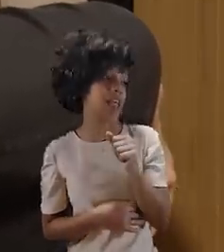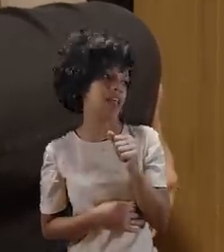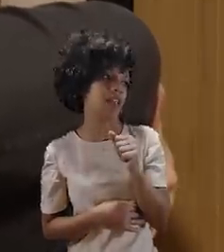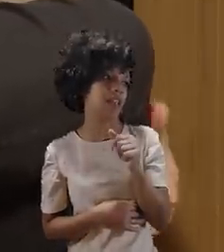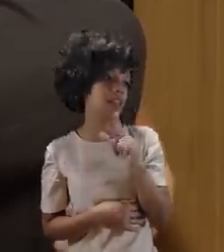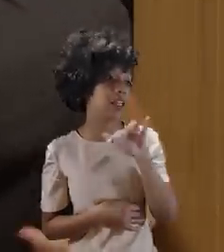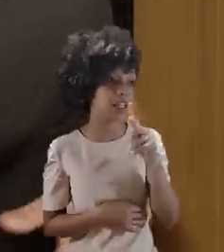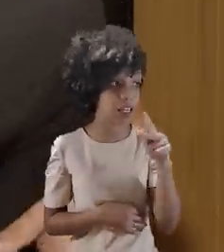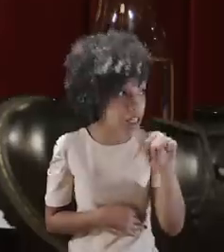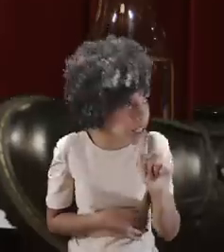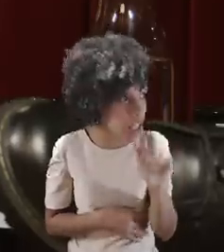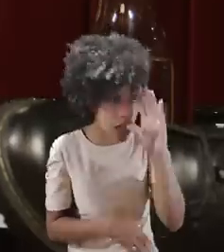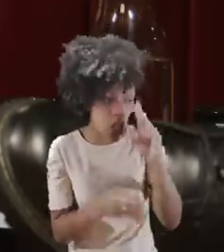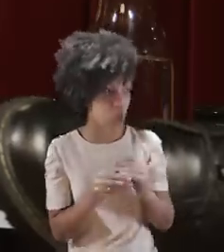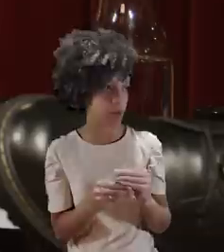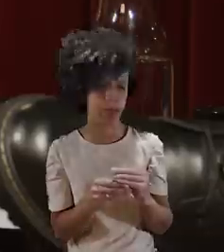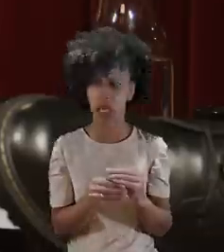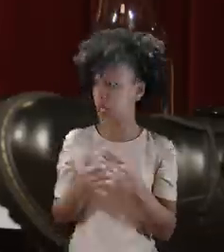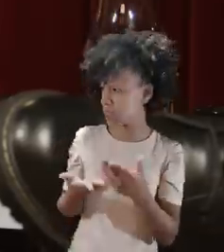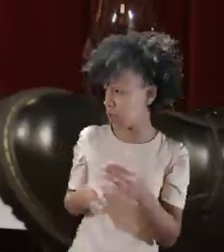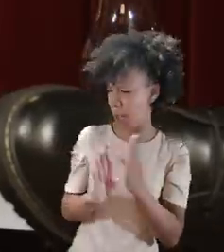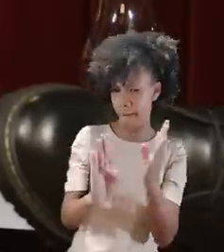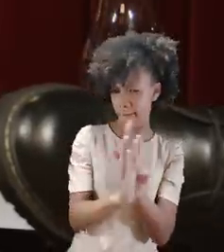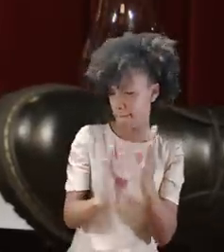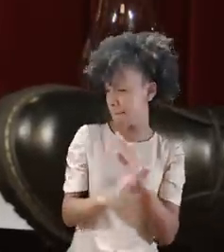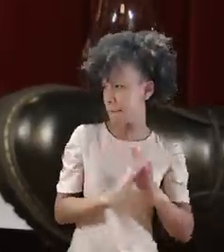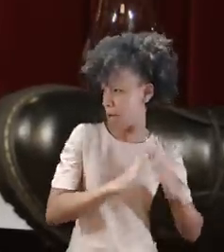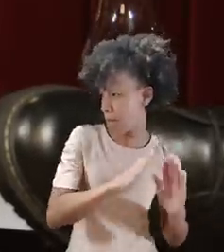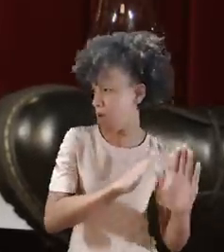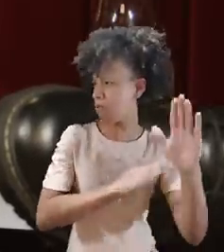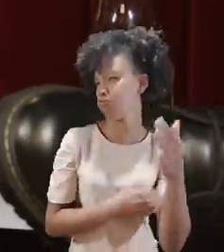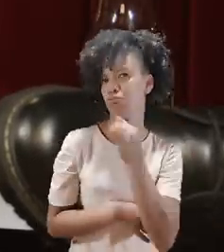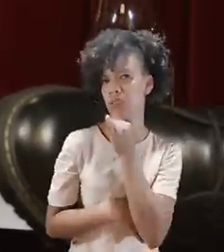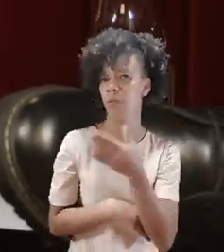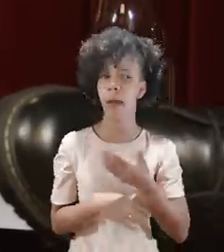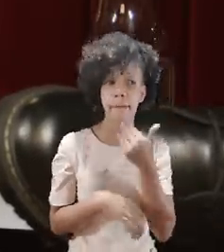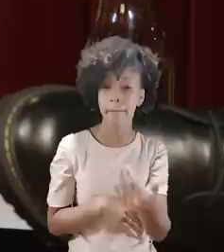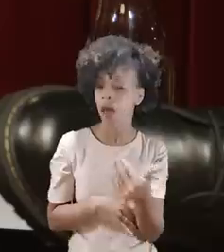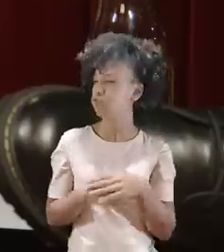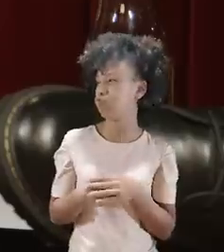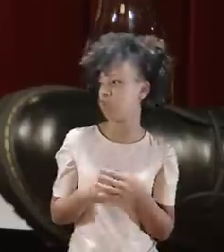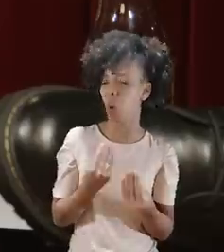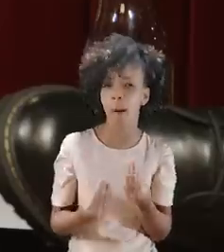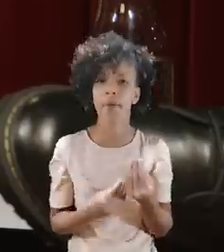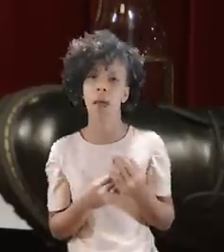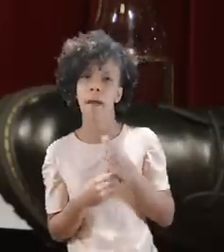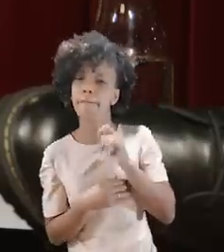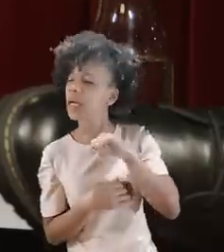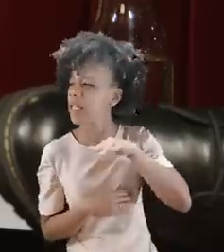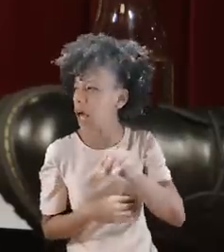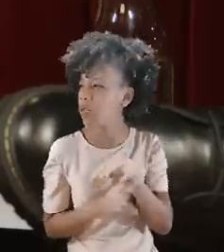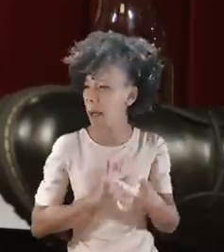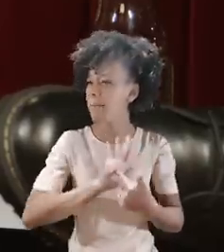fez muito Dias quer dizer o cara da Periferia então quando ele pede um blindado uma coisa ele tá querendo mostrar a que